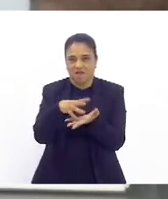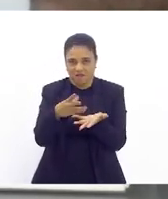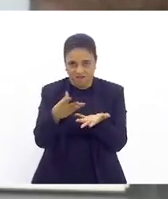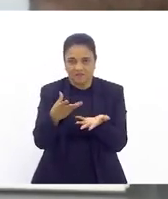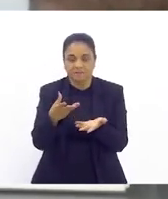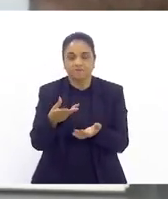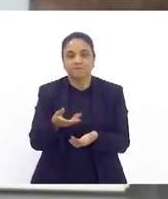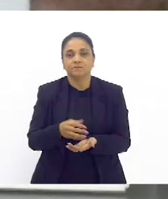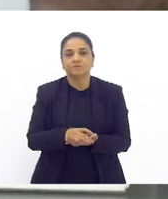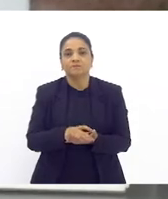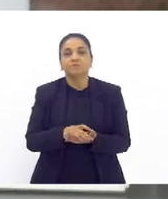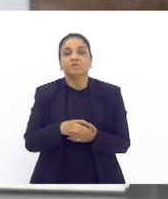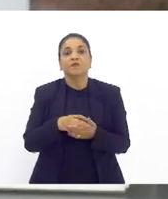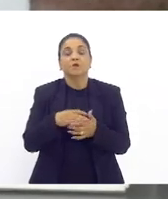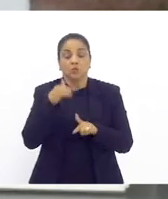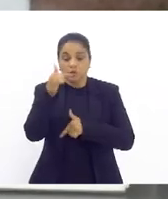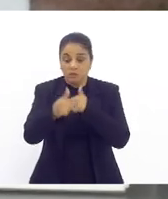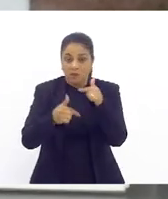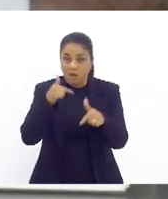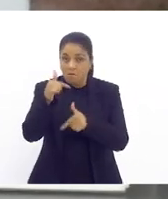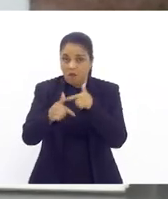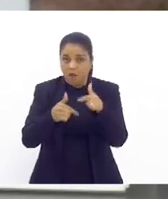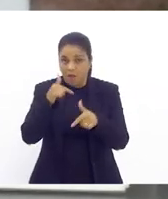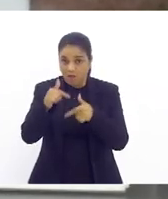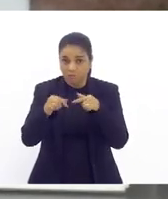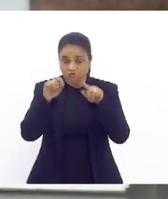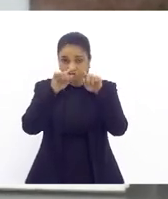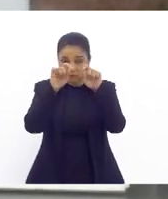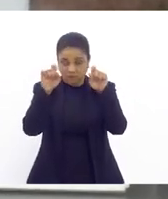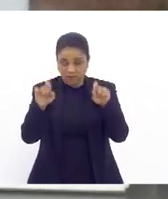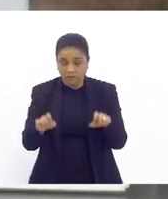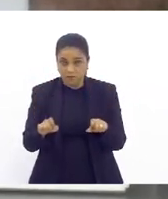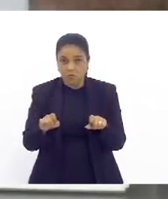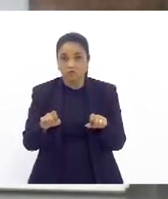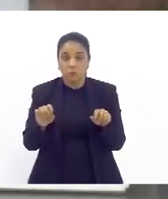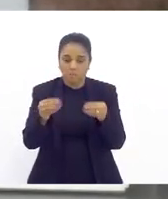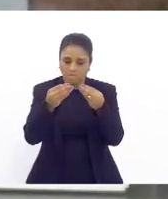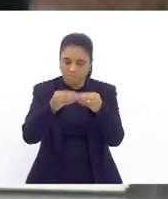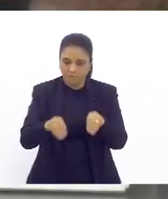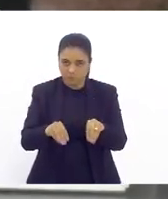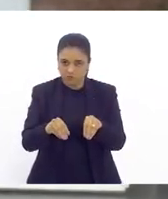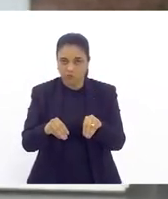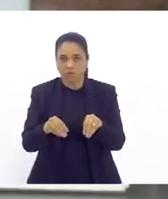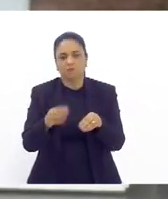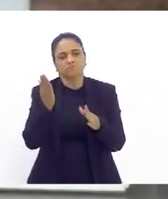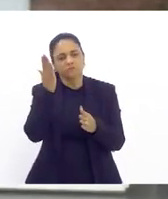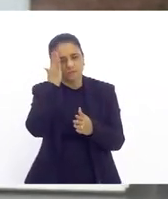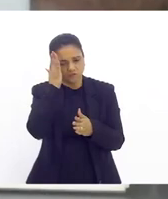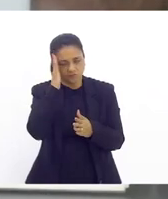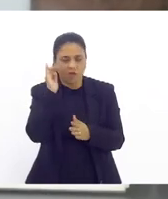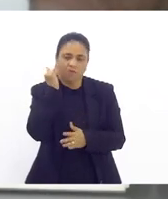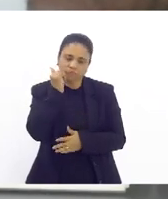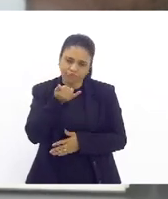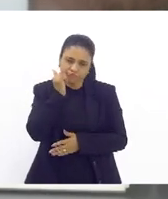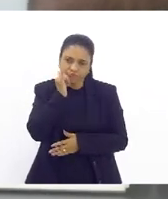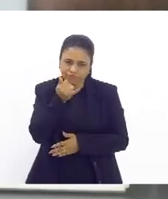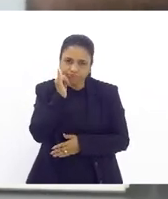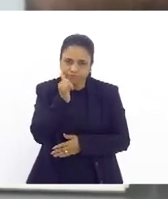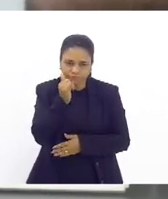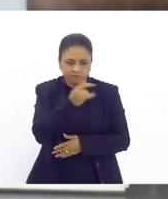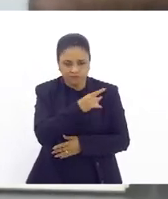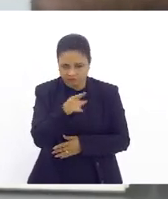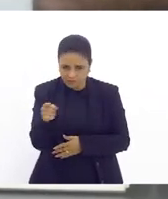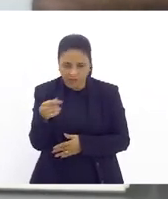as condições de trabalho dos Servidores estão prejudicadas né como todo mundo já falou aqui eu não vou não vou